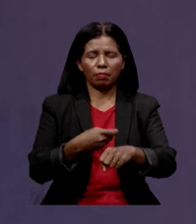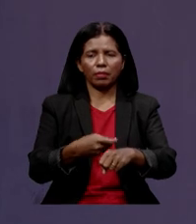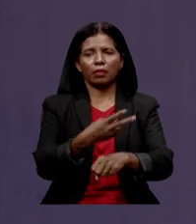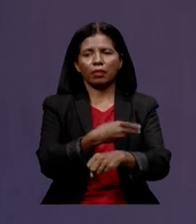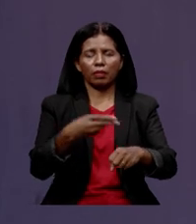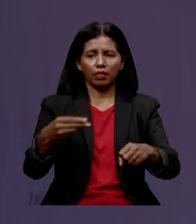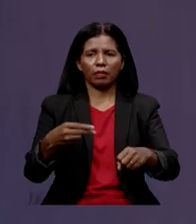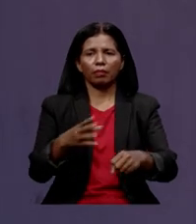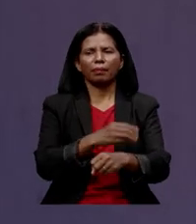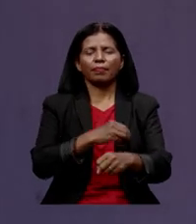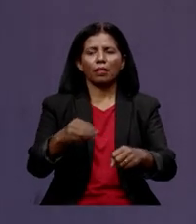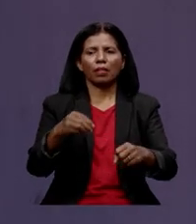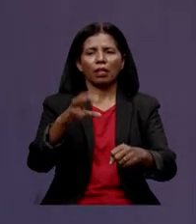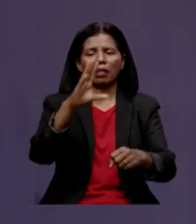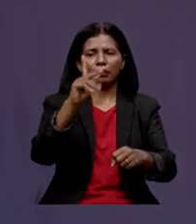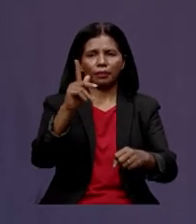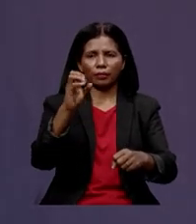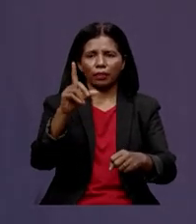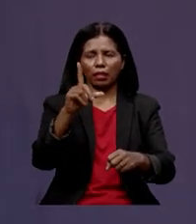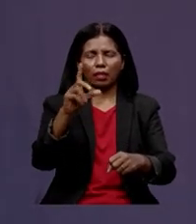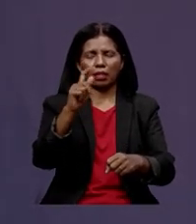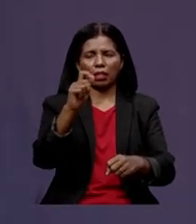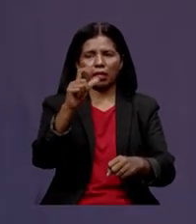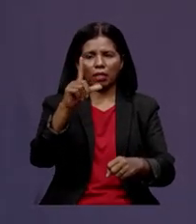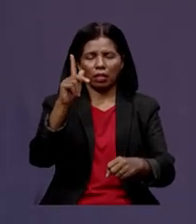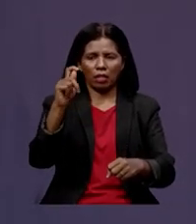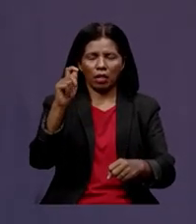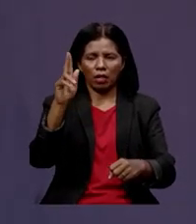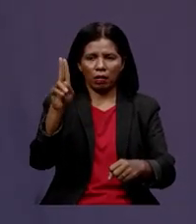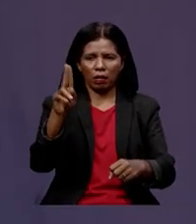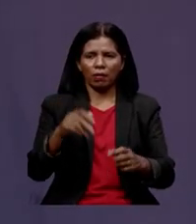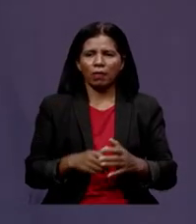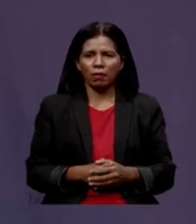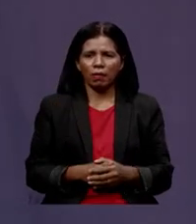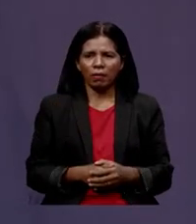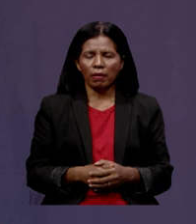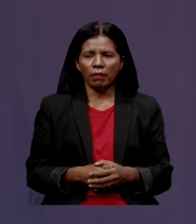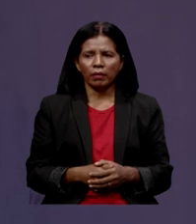nessa Vox Populi, a nessa Talitacum, Talitacum, né, que está